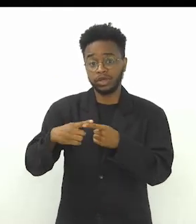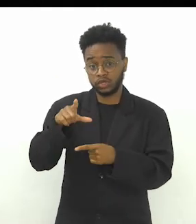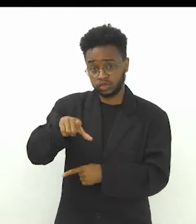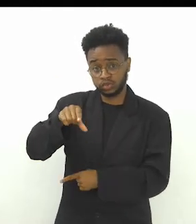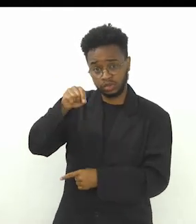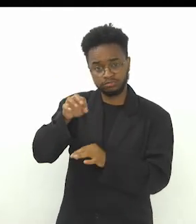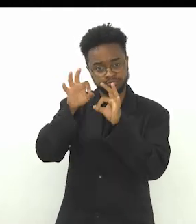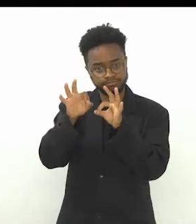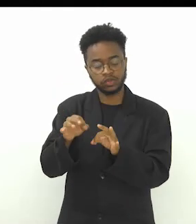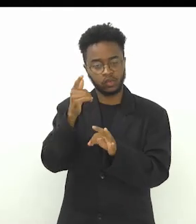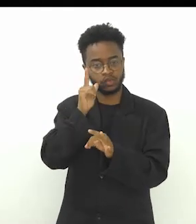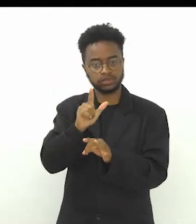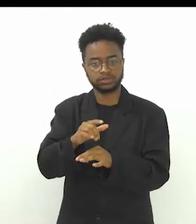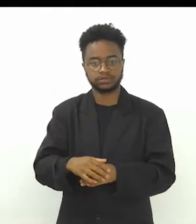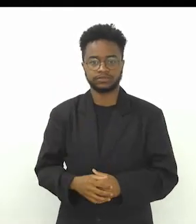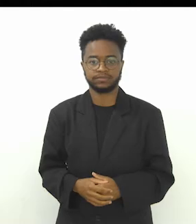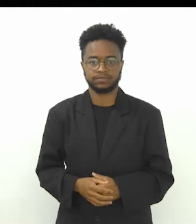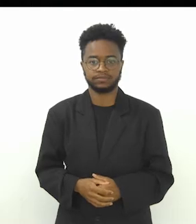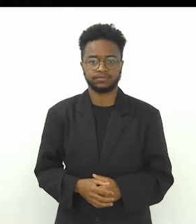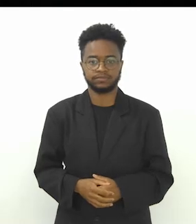A sua escolha foi correta.